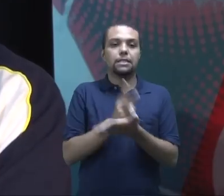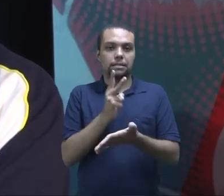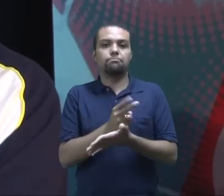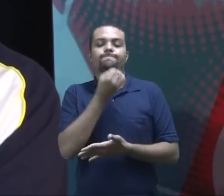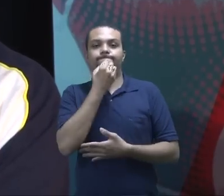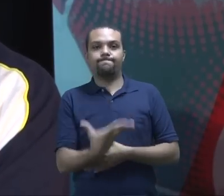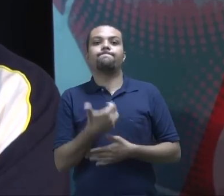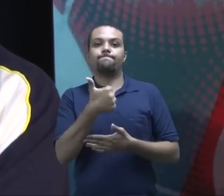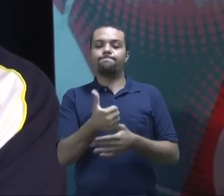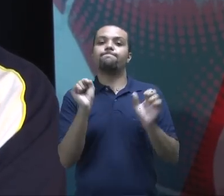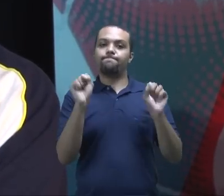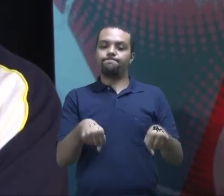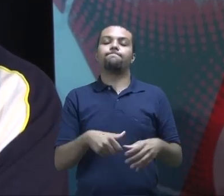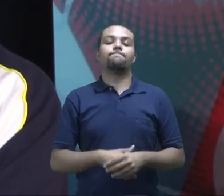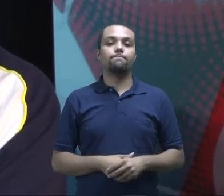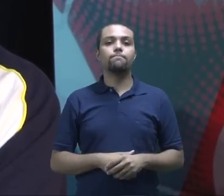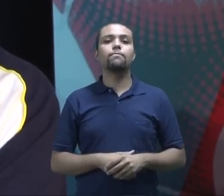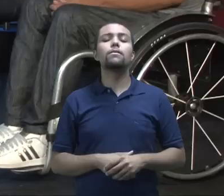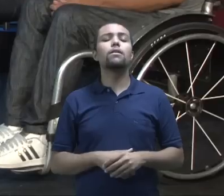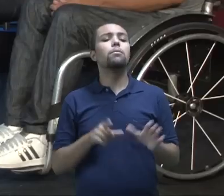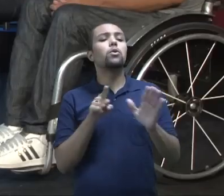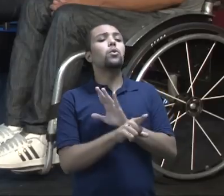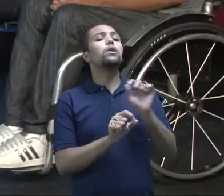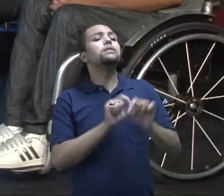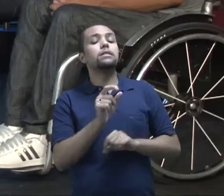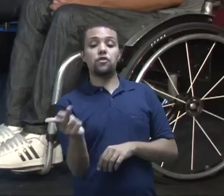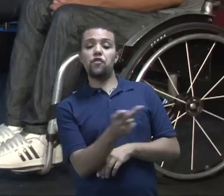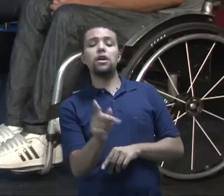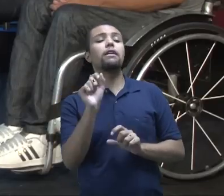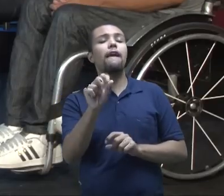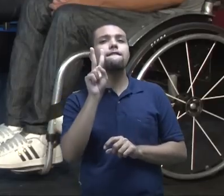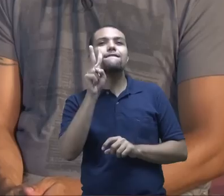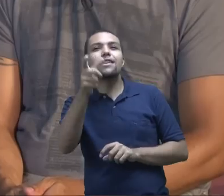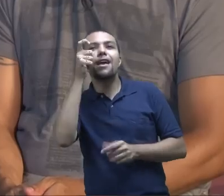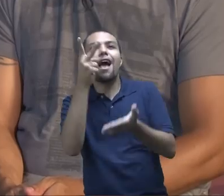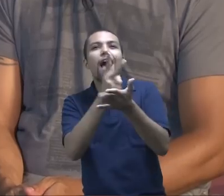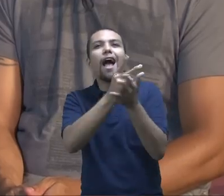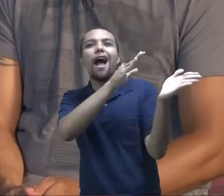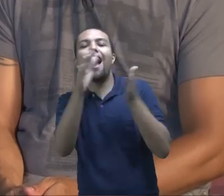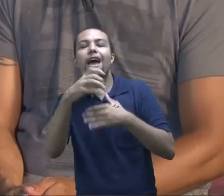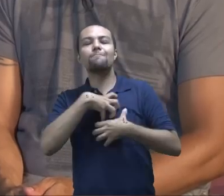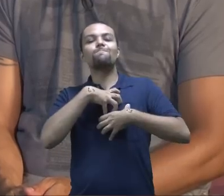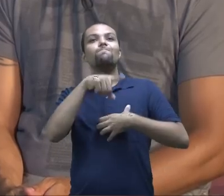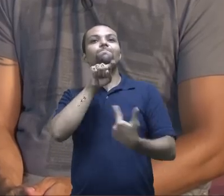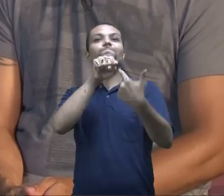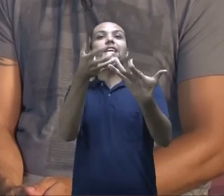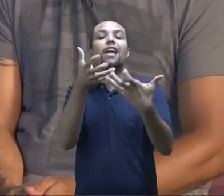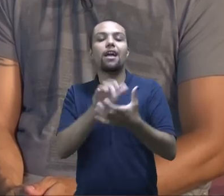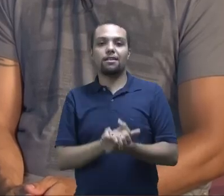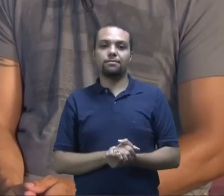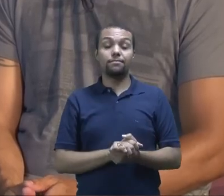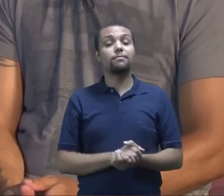sempre bem, então é uma cobrança. Uhum. Quem que foi a inspiração de vocês, assim? Na verdade,